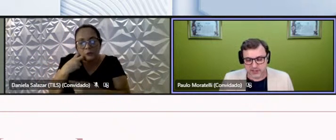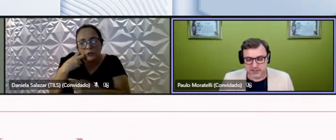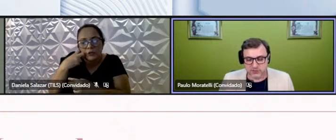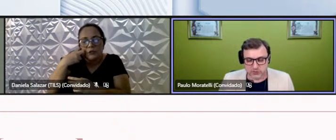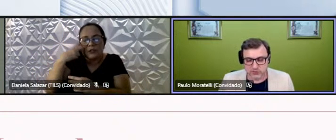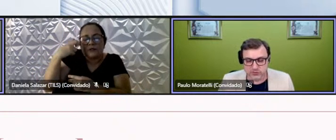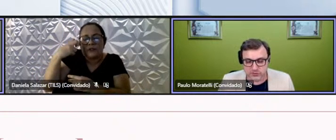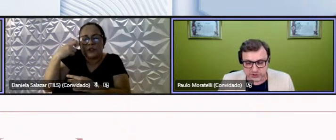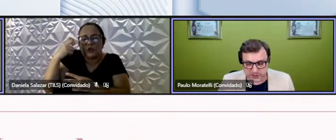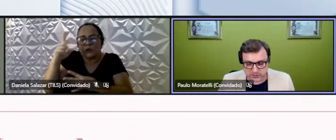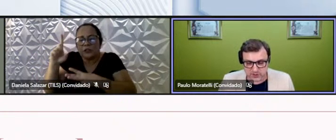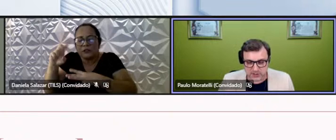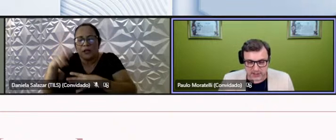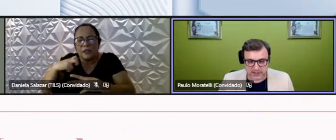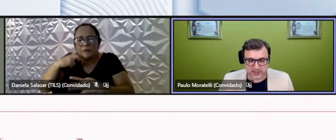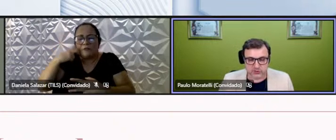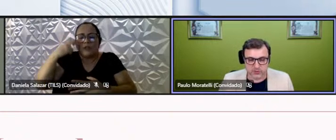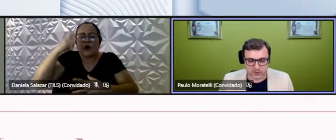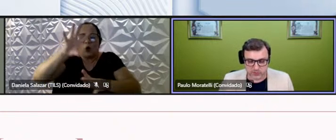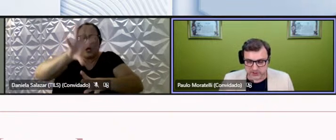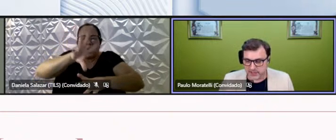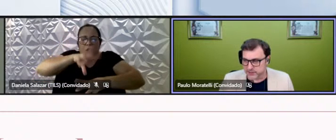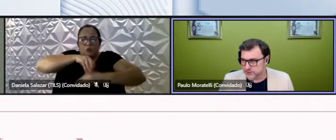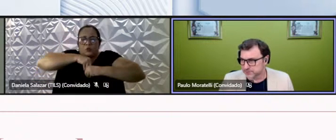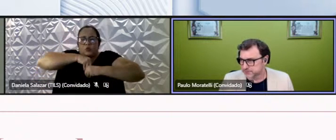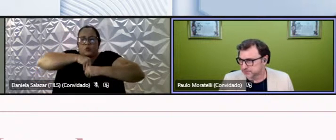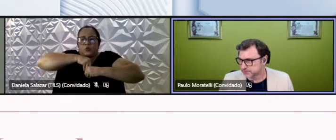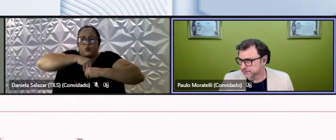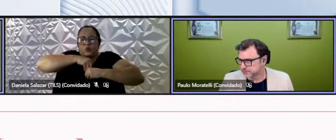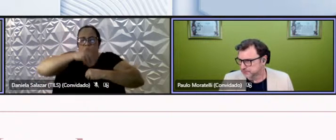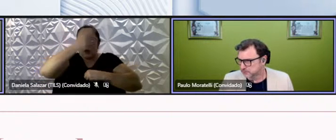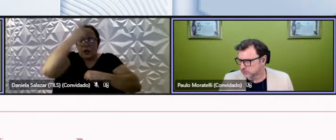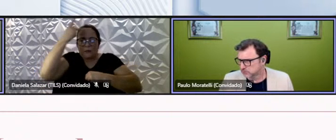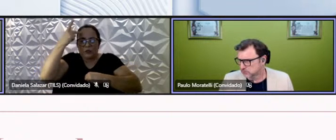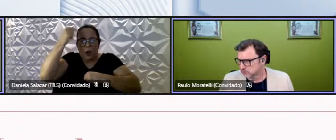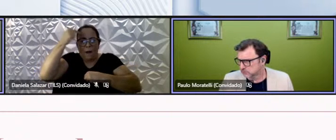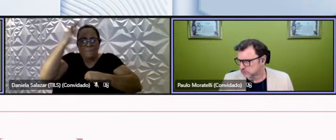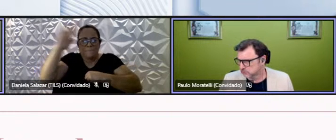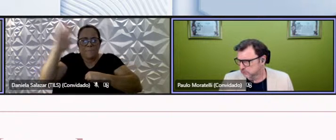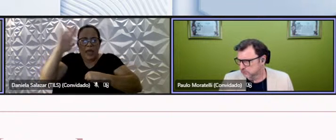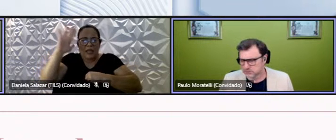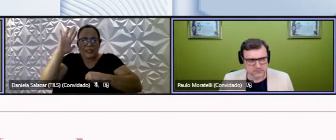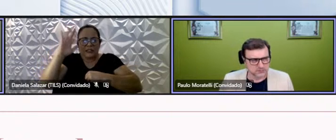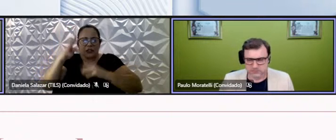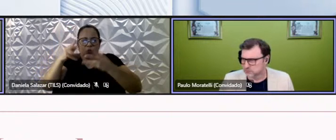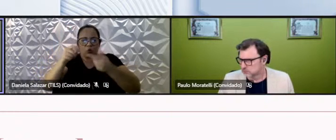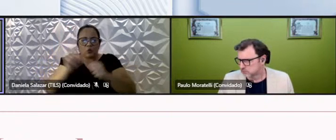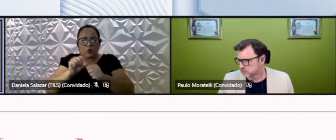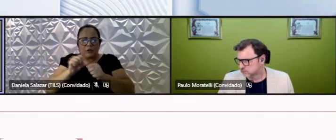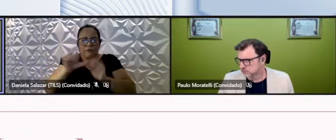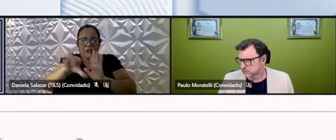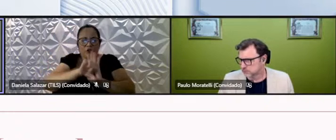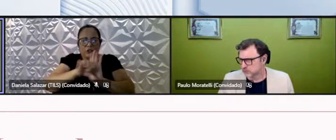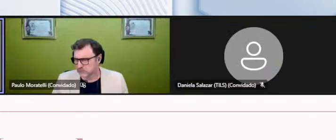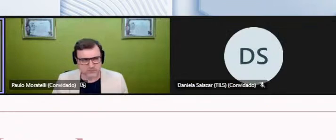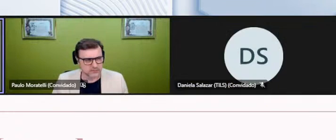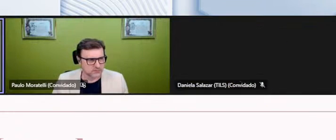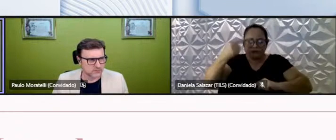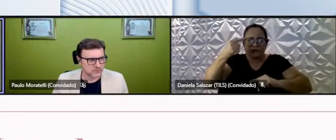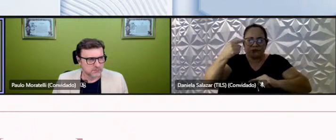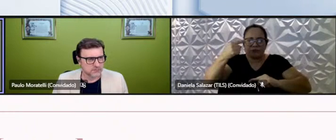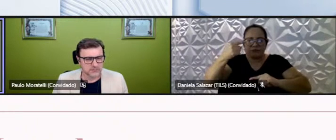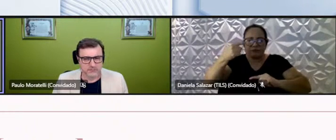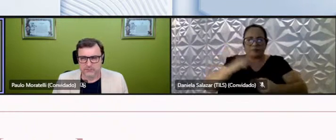Isso reintroduz o sujeito na sua comunidade. As John Braithwaite,